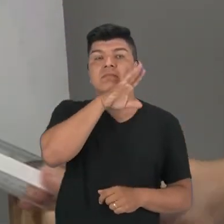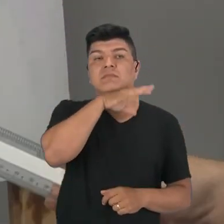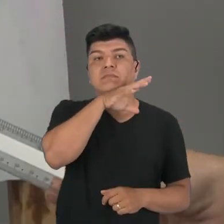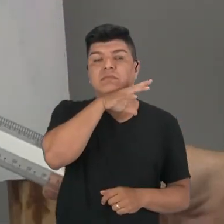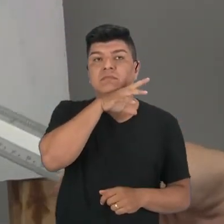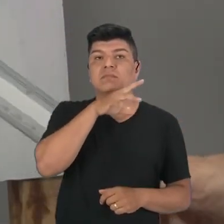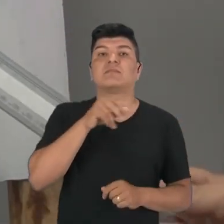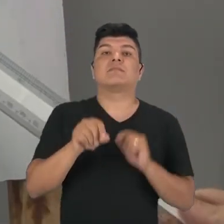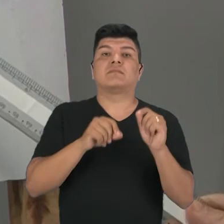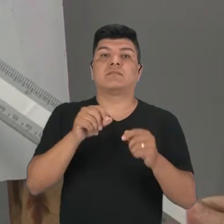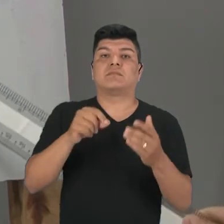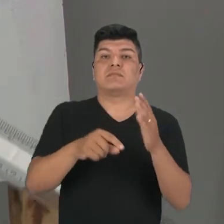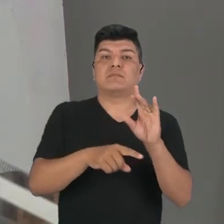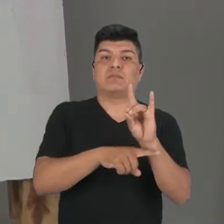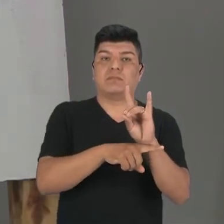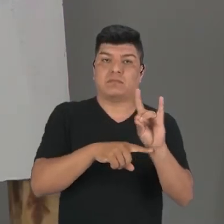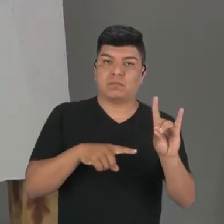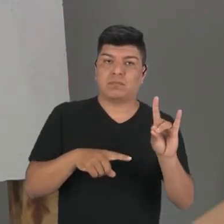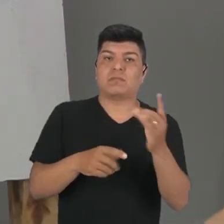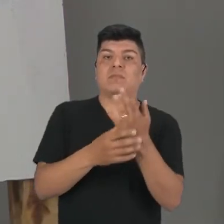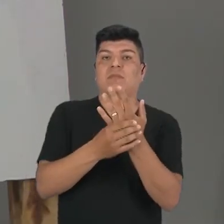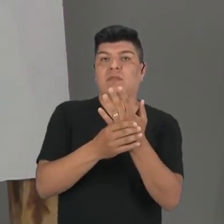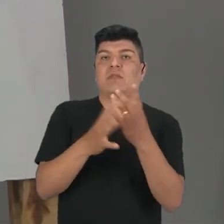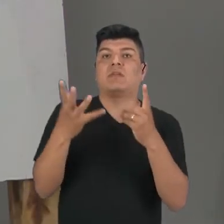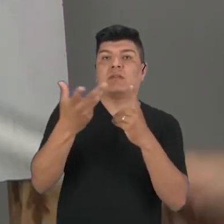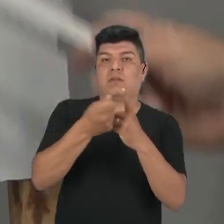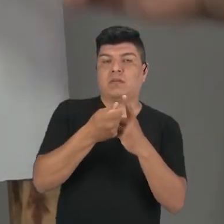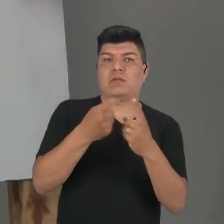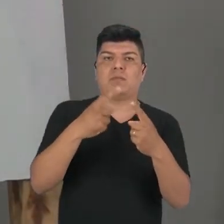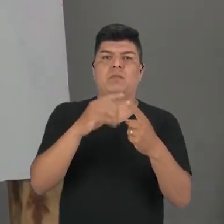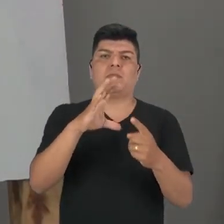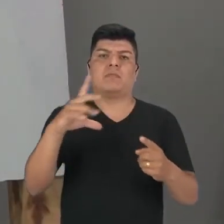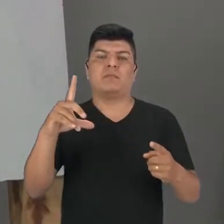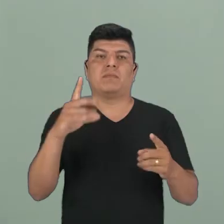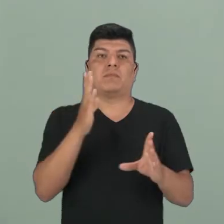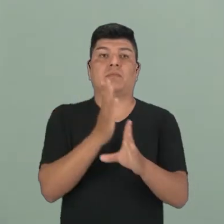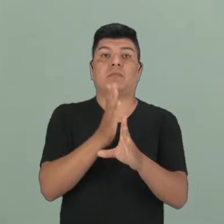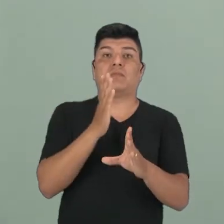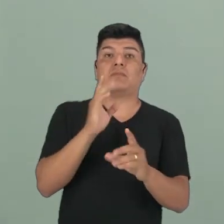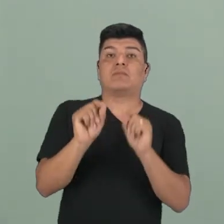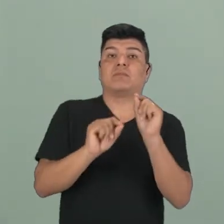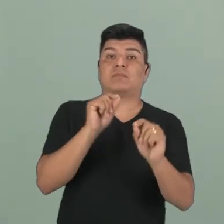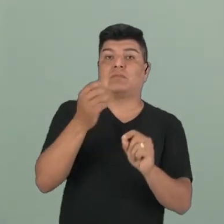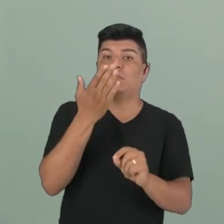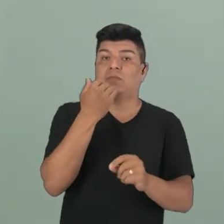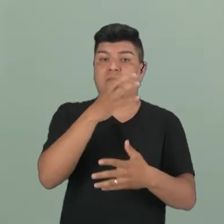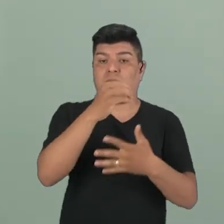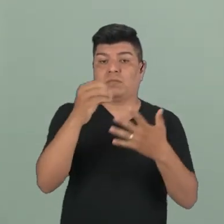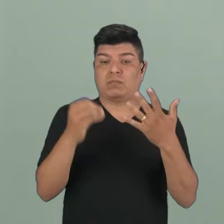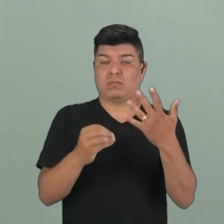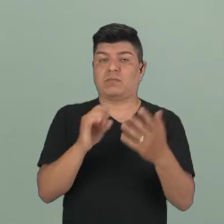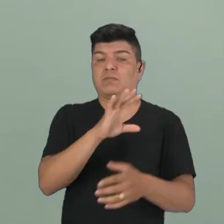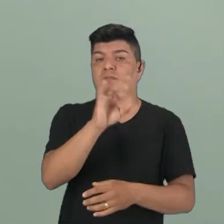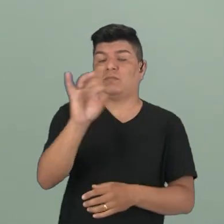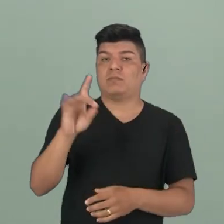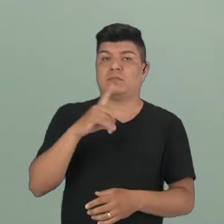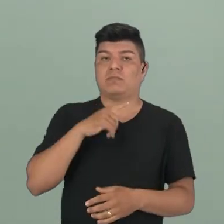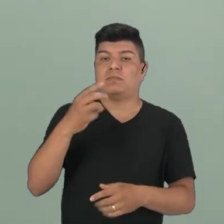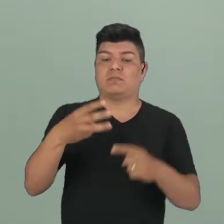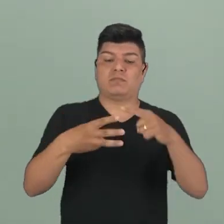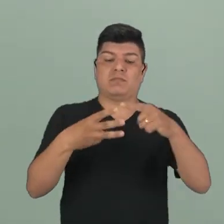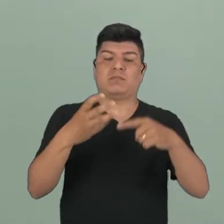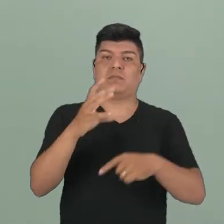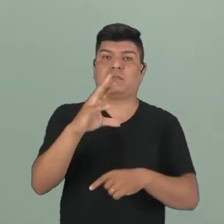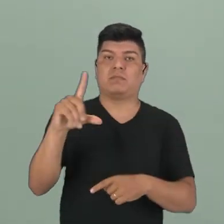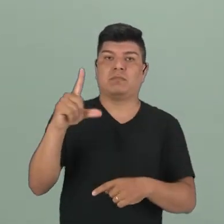animais em carnívoros herbívoros e onívoros porque essa classificação dos animais conforme a cadeia alimentar tá eles têm três